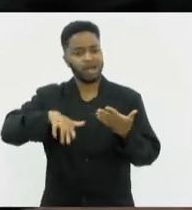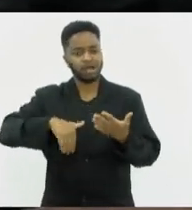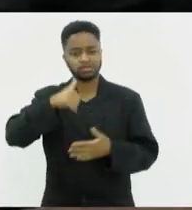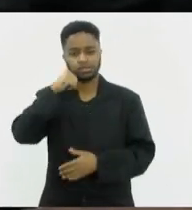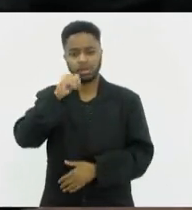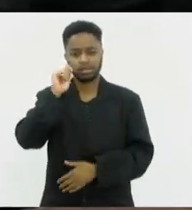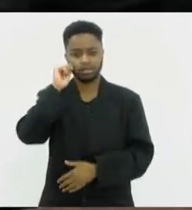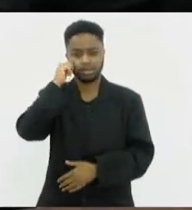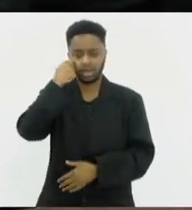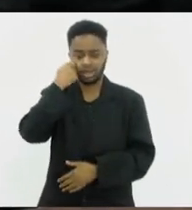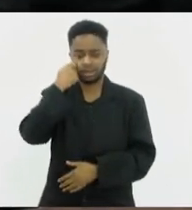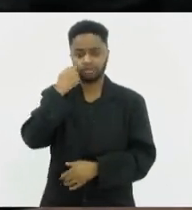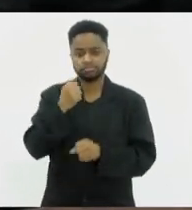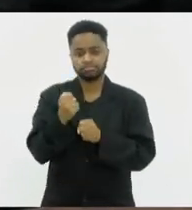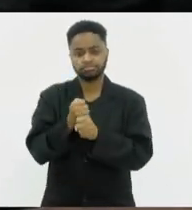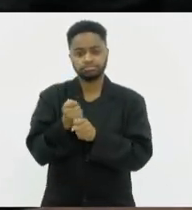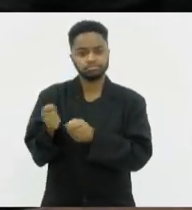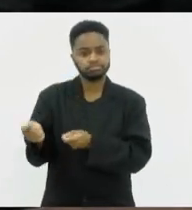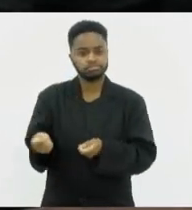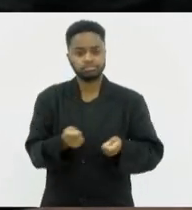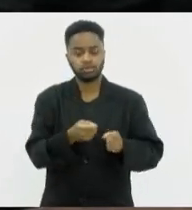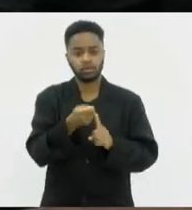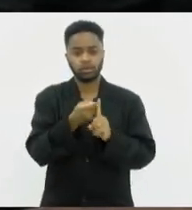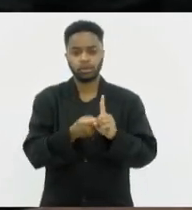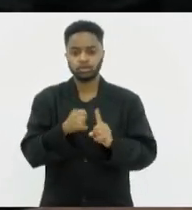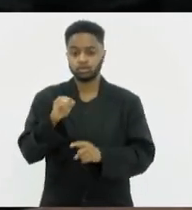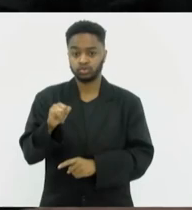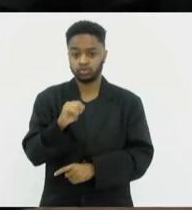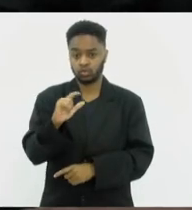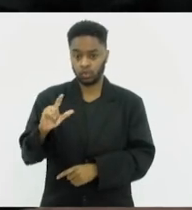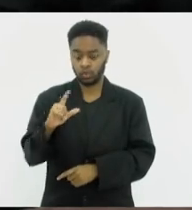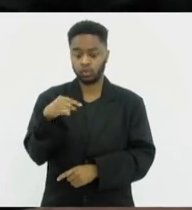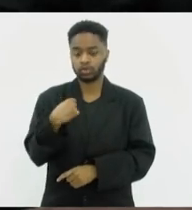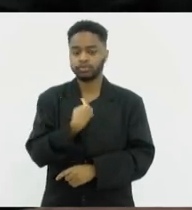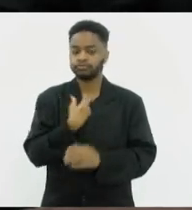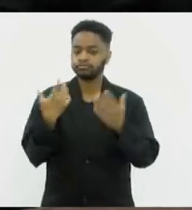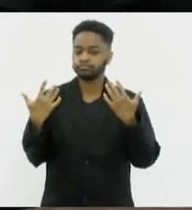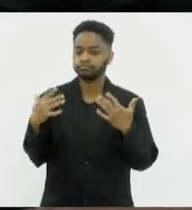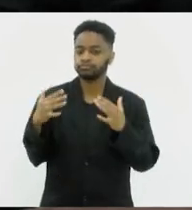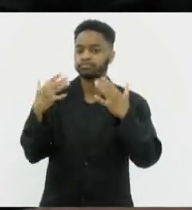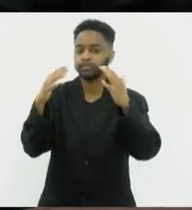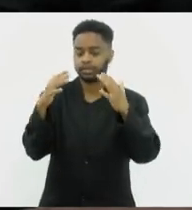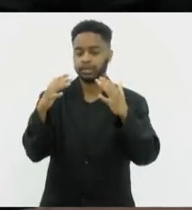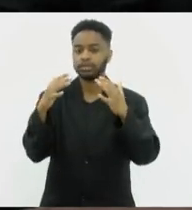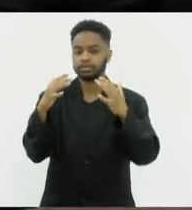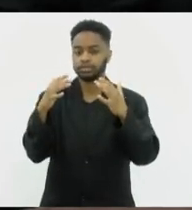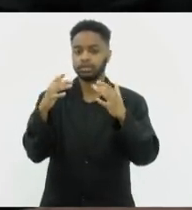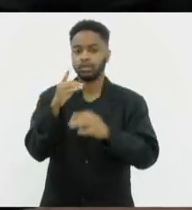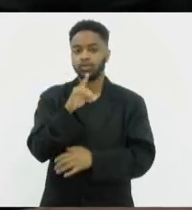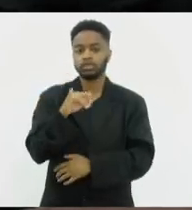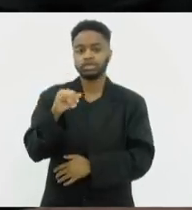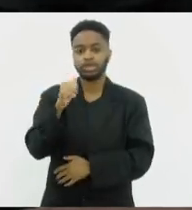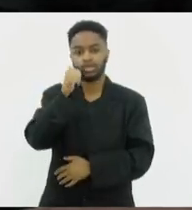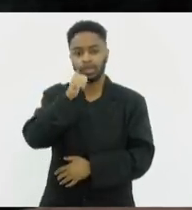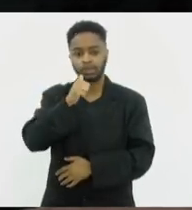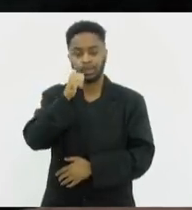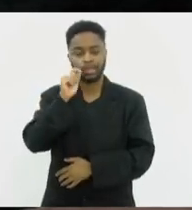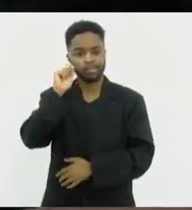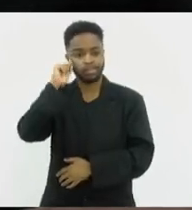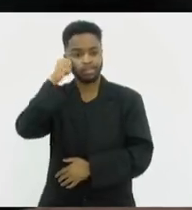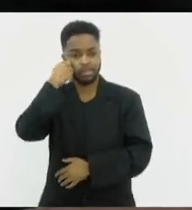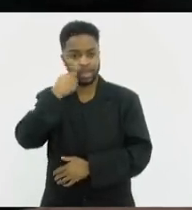negras, todos os anos, no mês de julho, onde a gente comemora e celebra o Dia das Mulheres